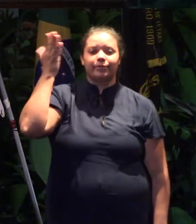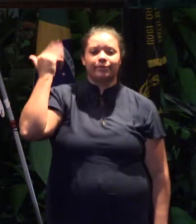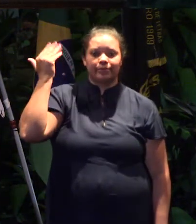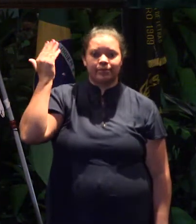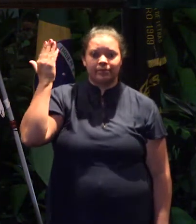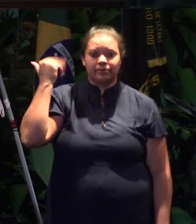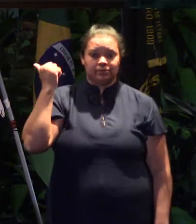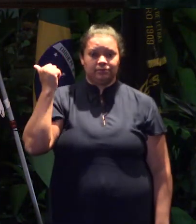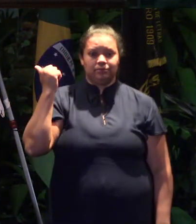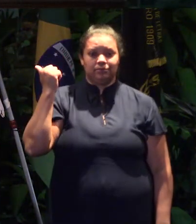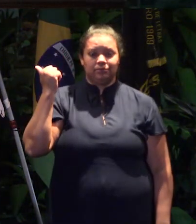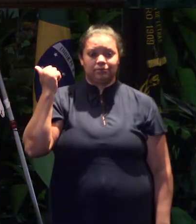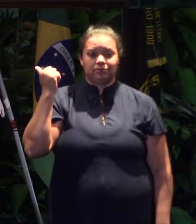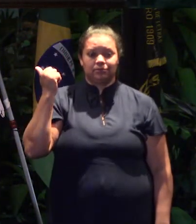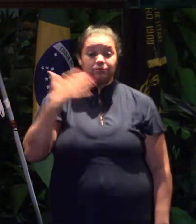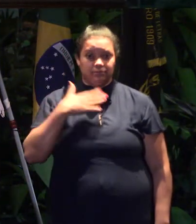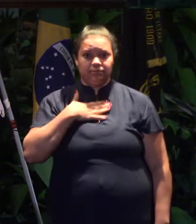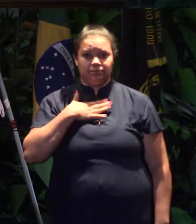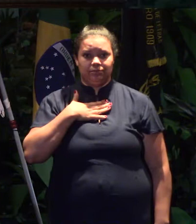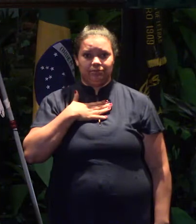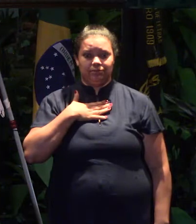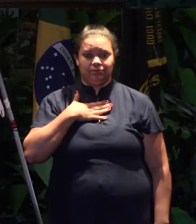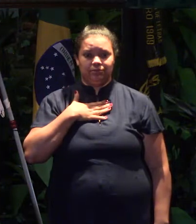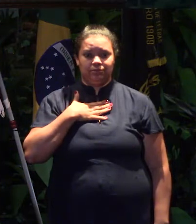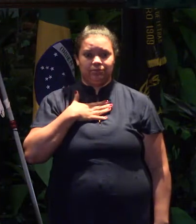cristalizado. Pelo contrário, para mim,